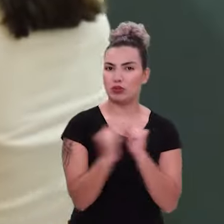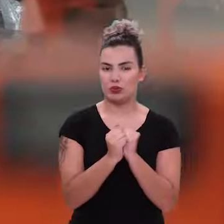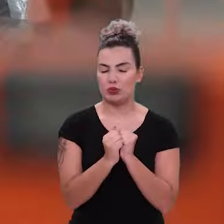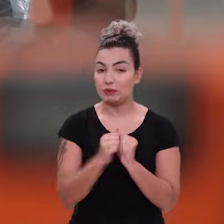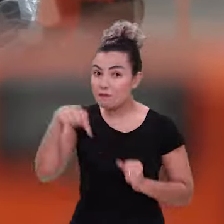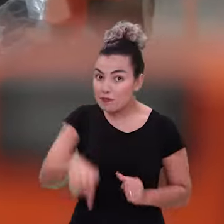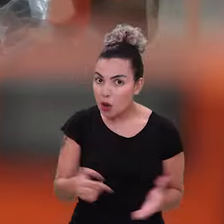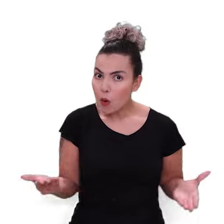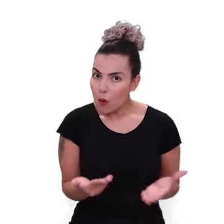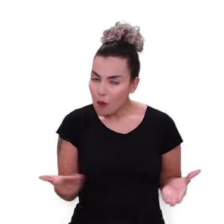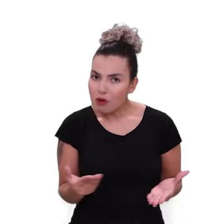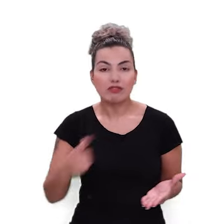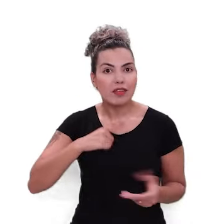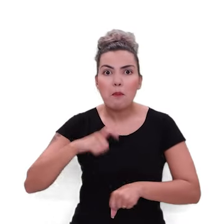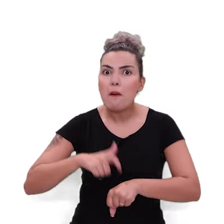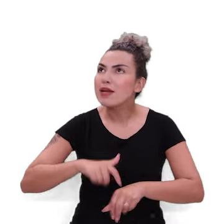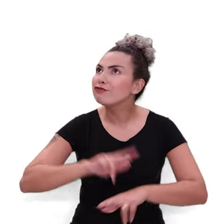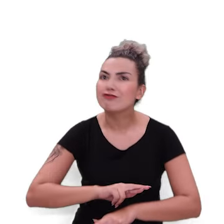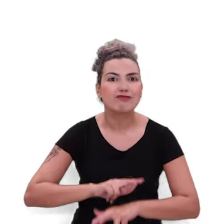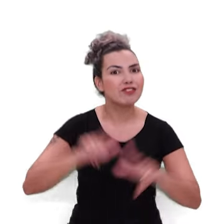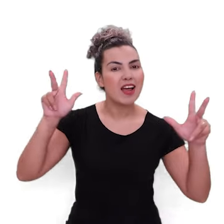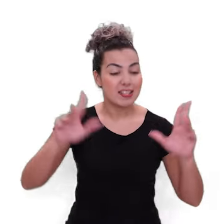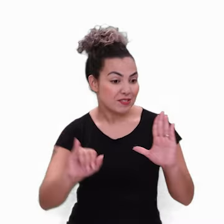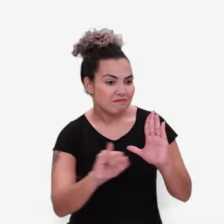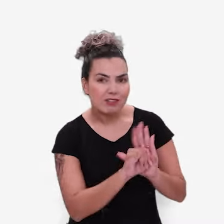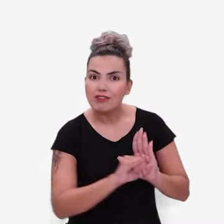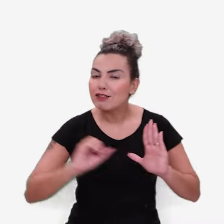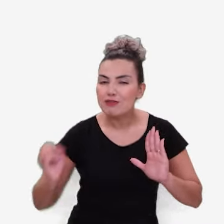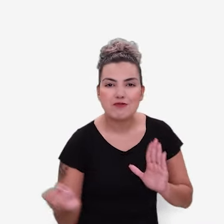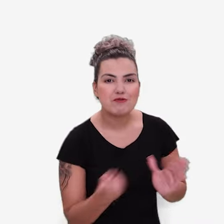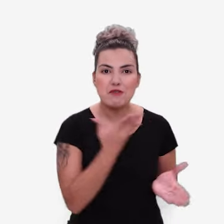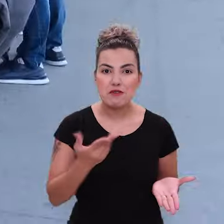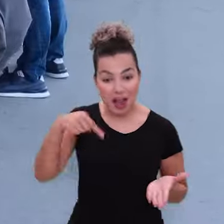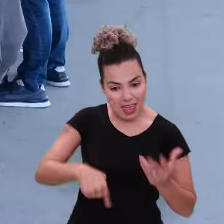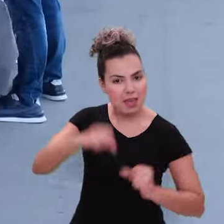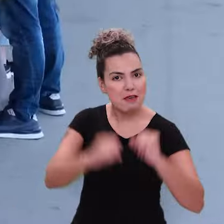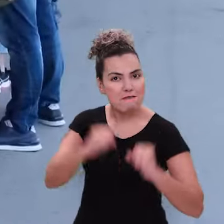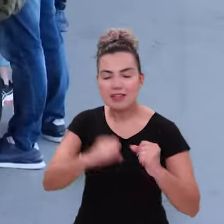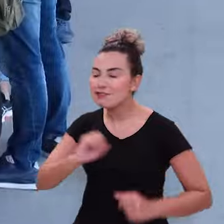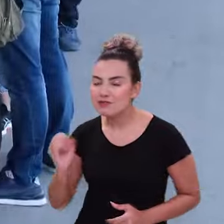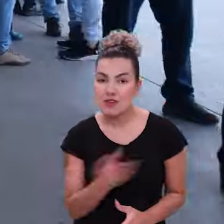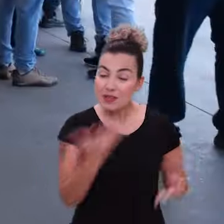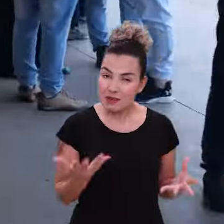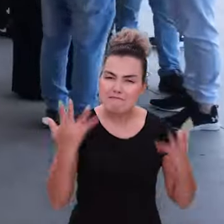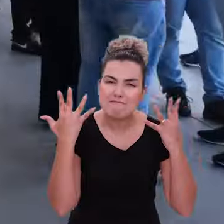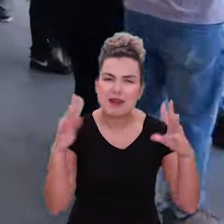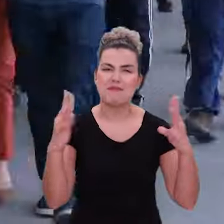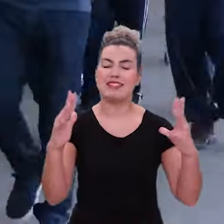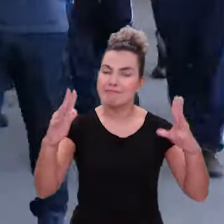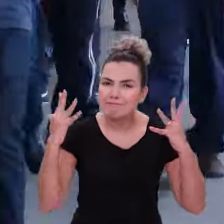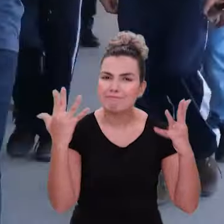conosco nessa jornada. Hoje, vivemos um novo tempo, uma nova identidade, uma nova Formobile.